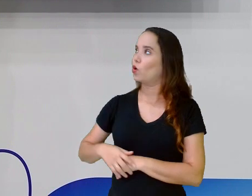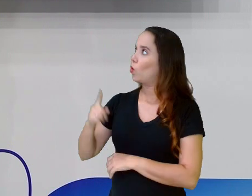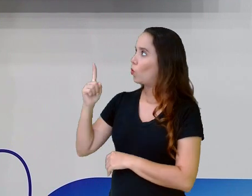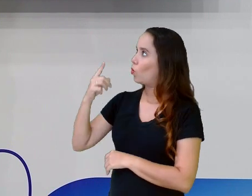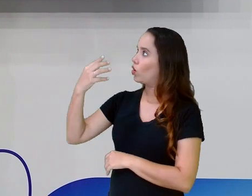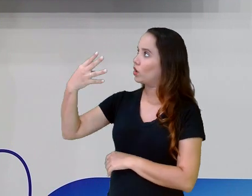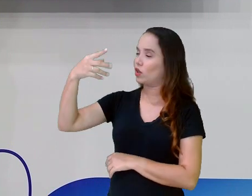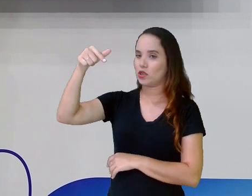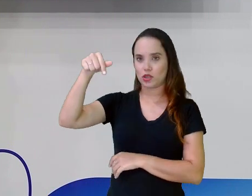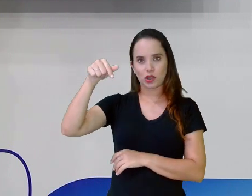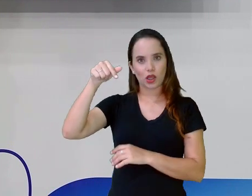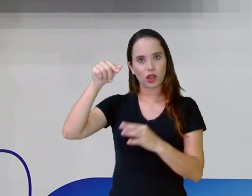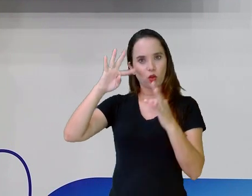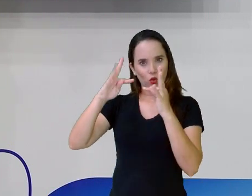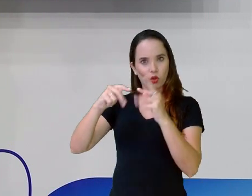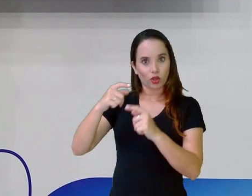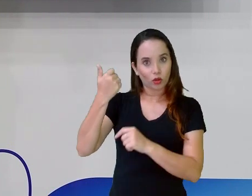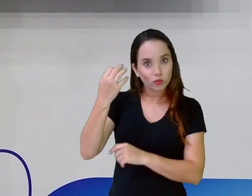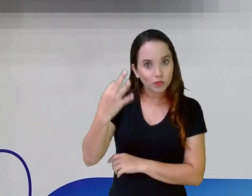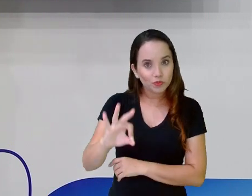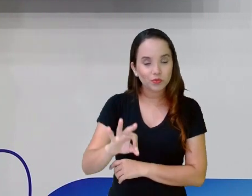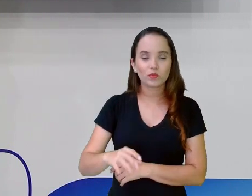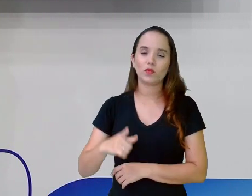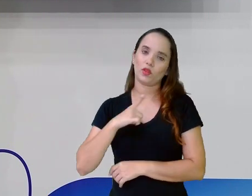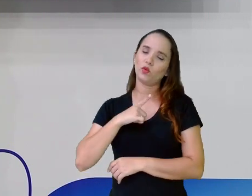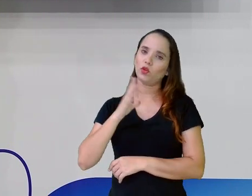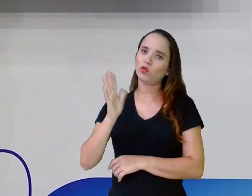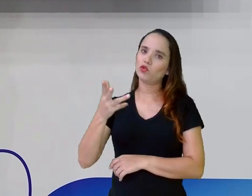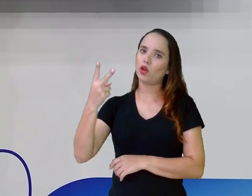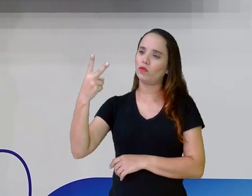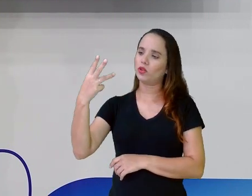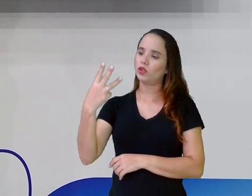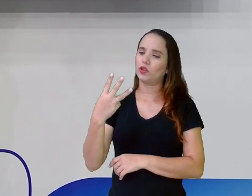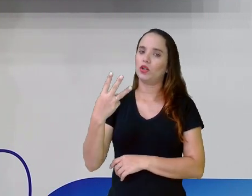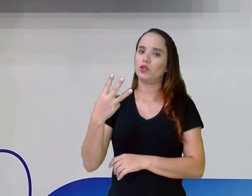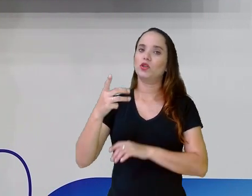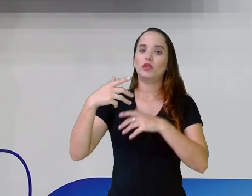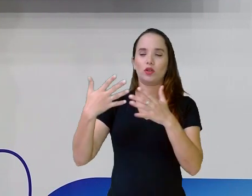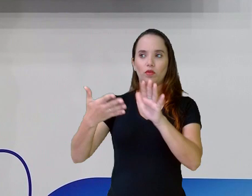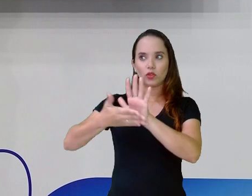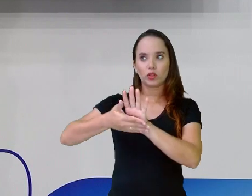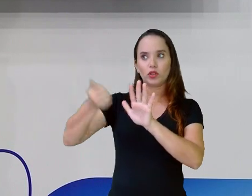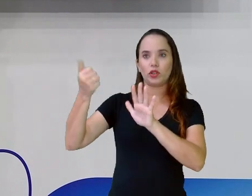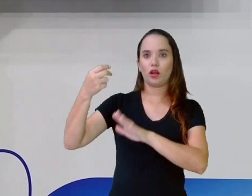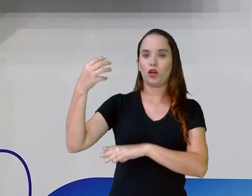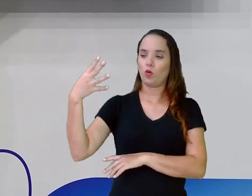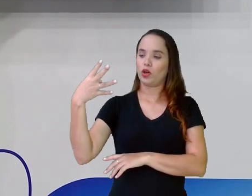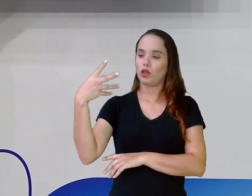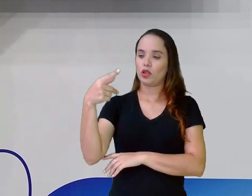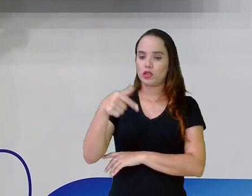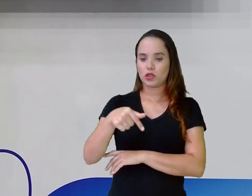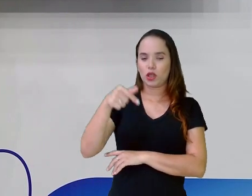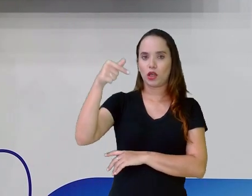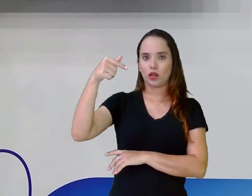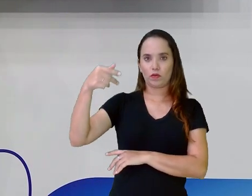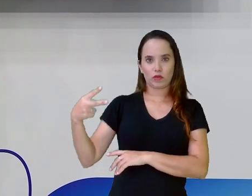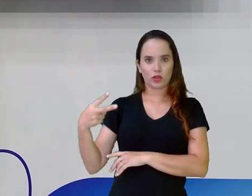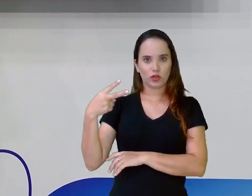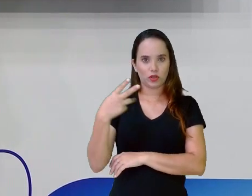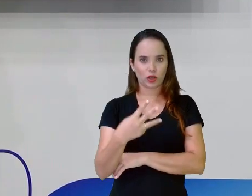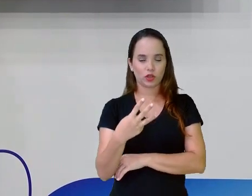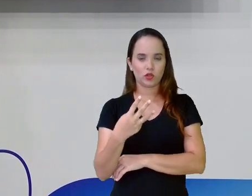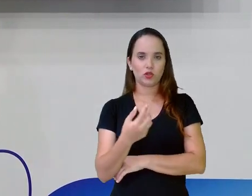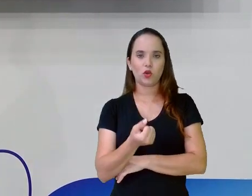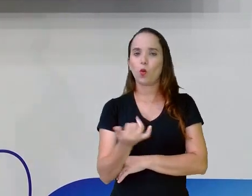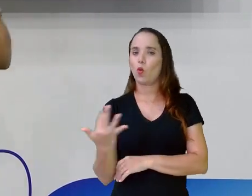o total? Eu tenho 23. Vou tirar 23 de 47. Quanto é que falta